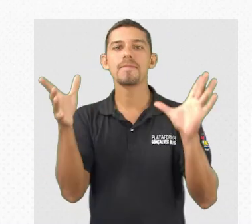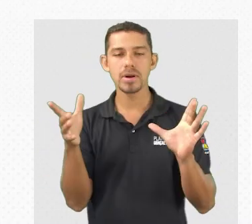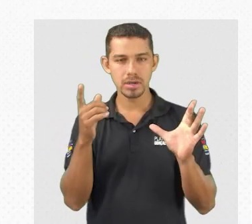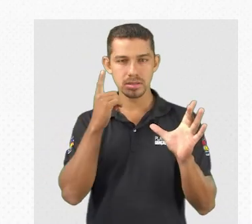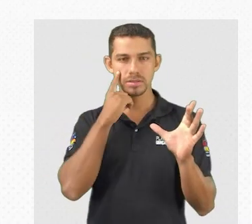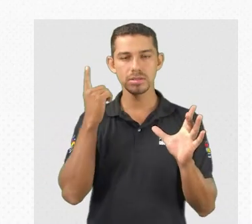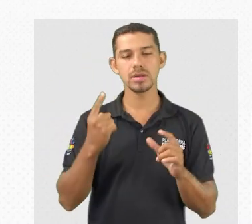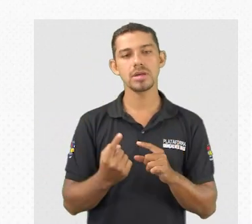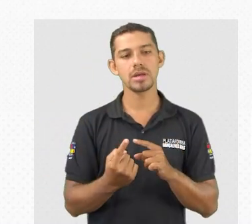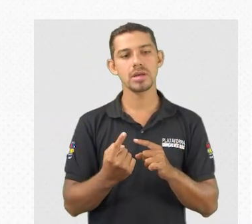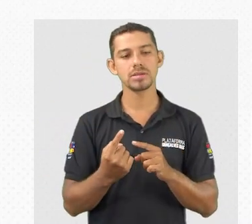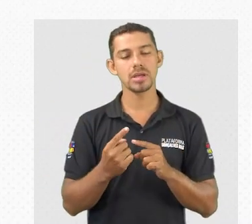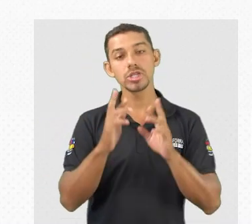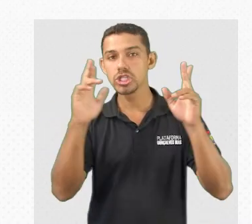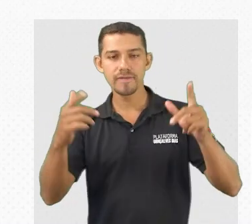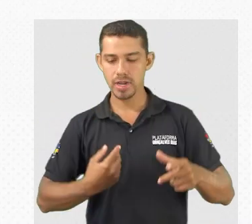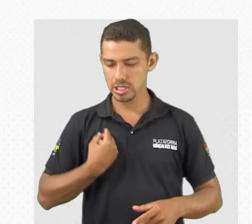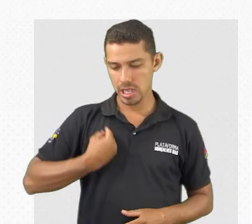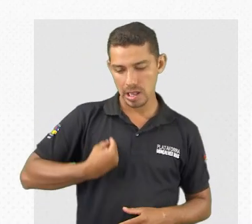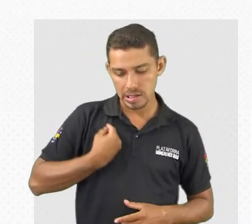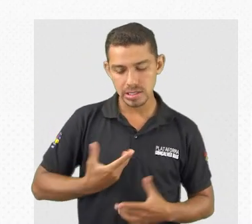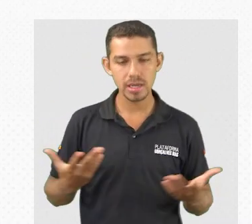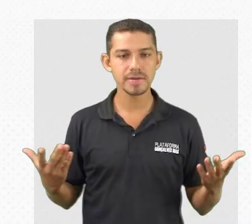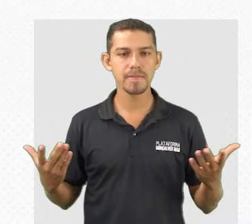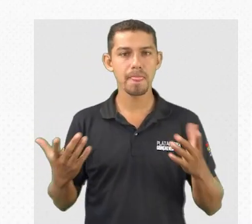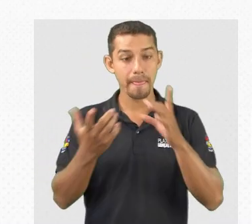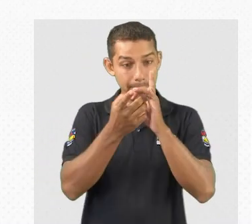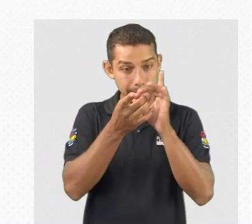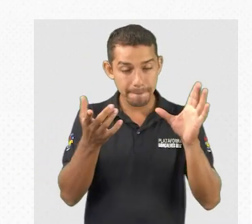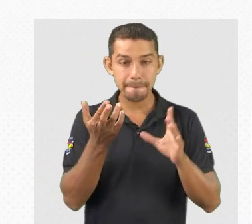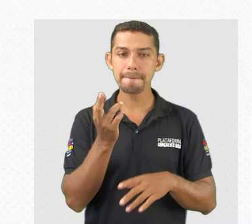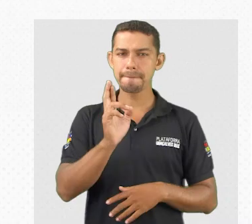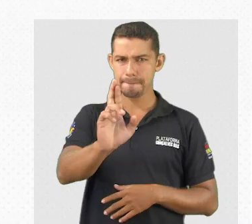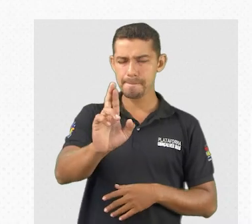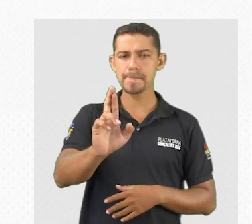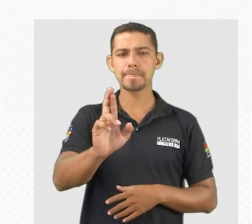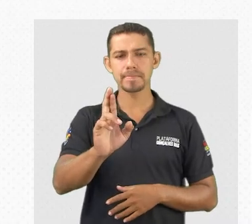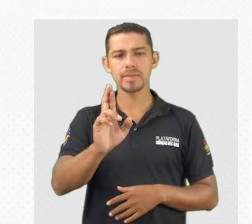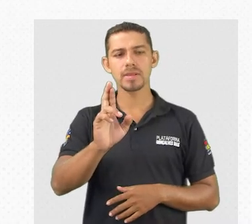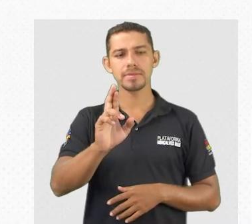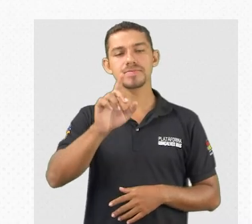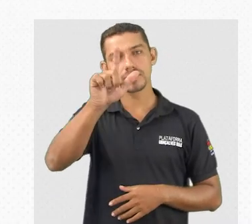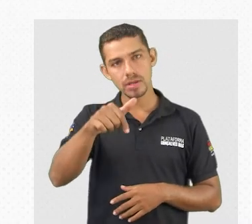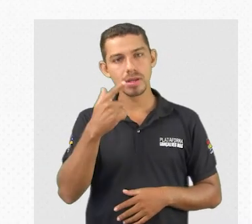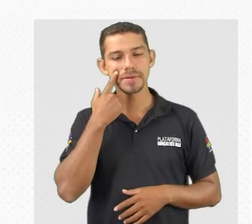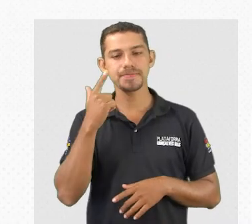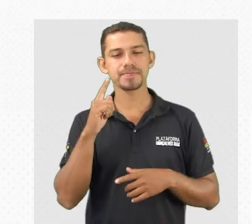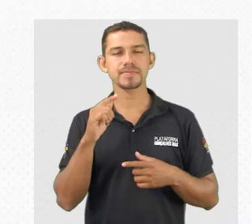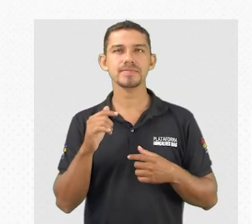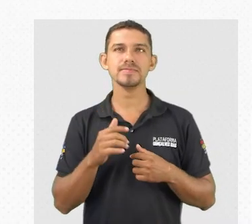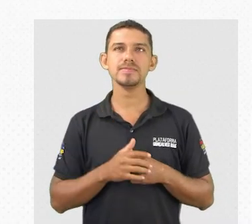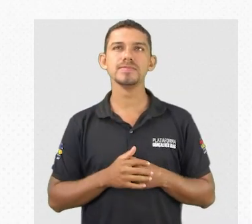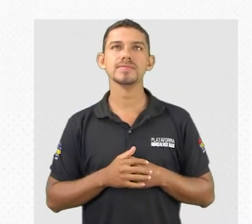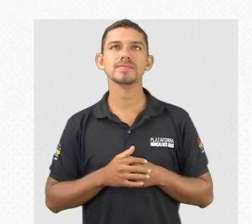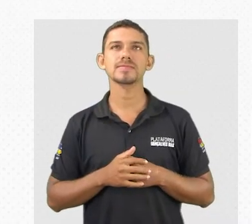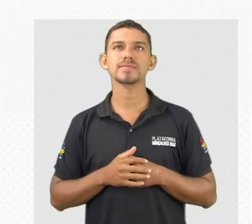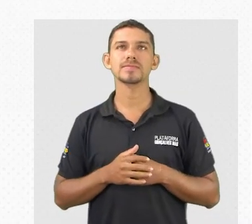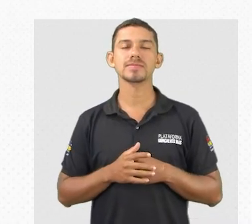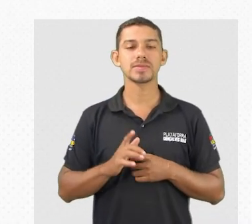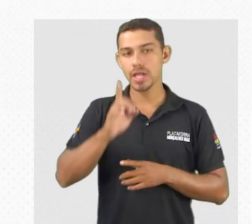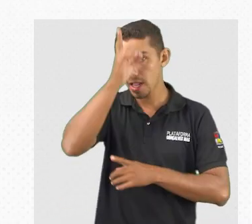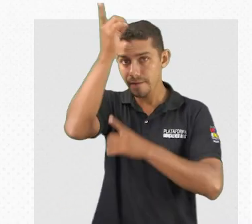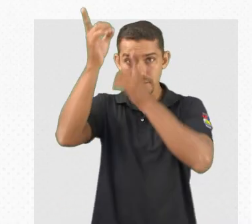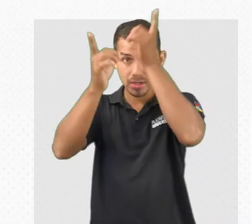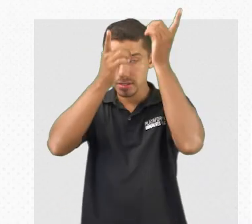democracia em nossas diferentes realidades. Então, a democracia representativa, em termos de